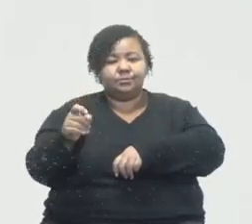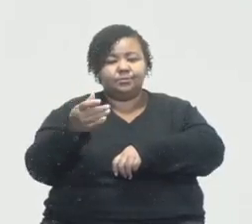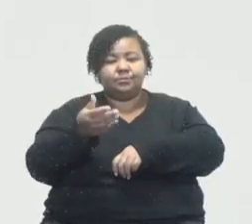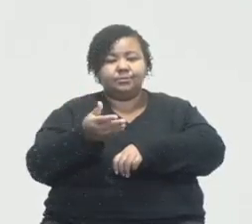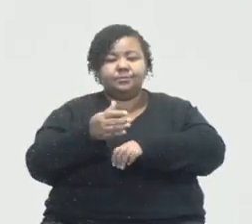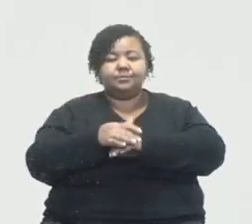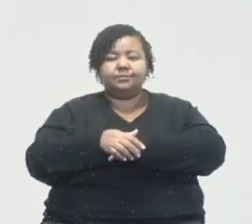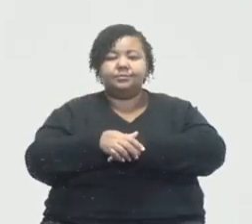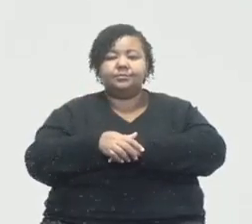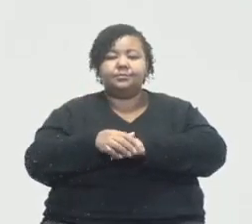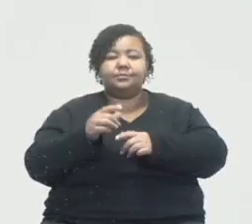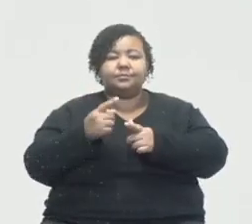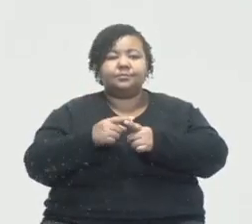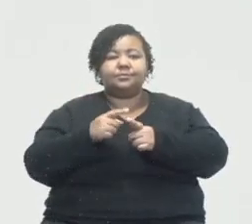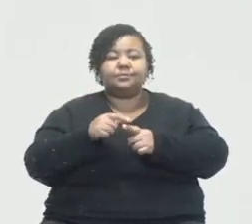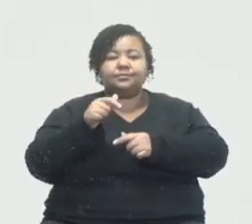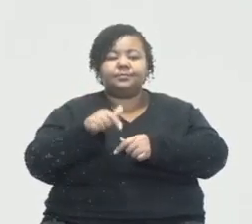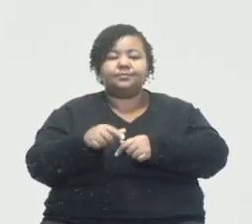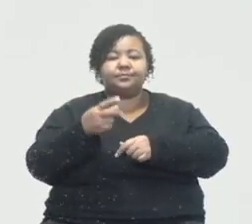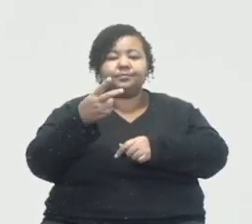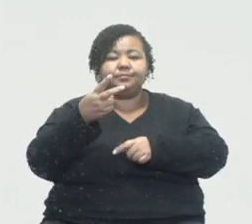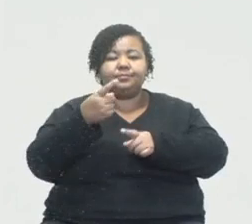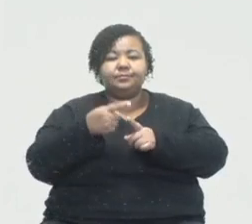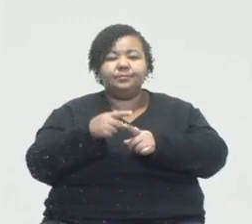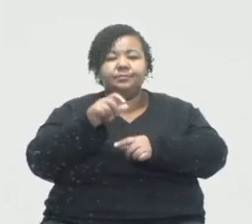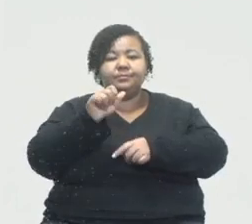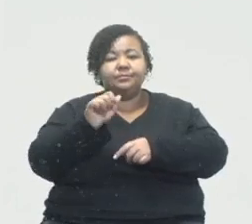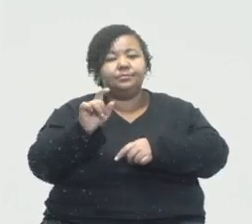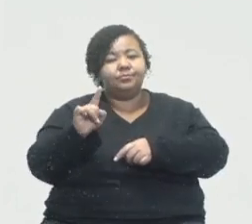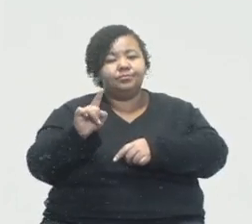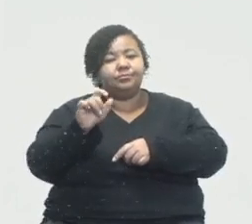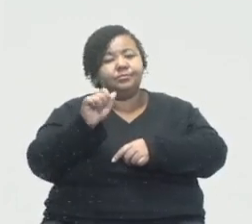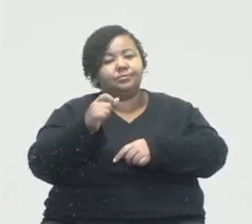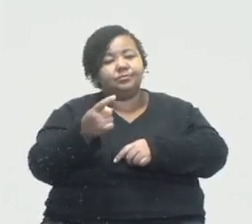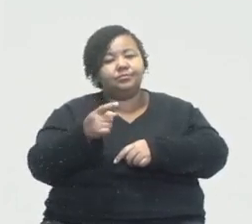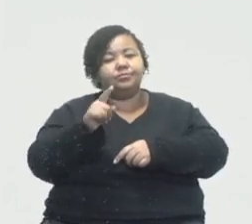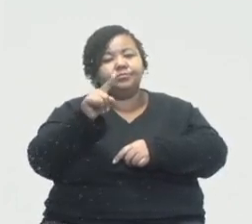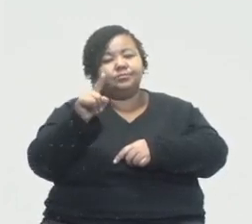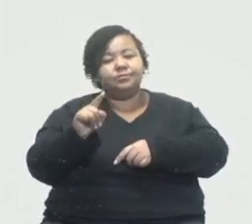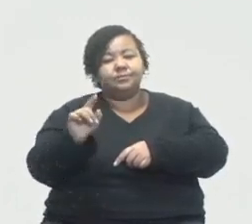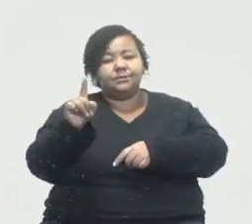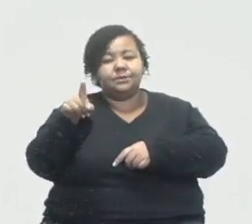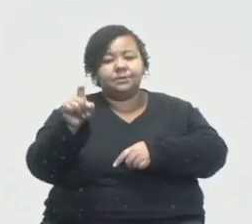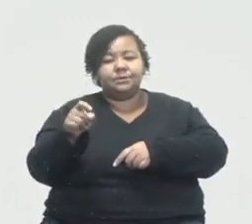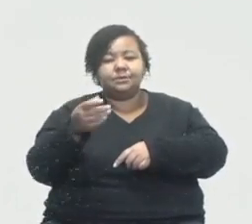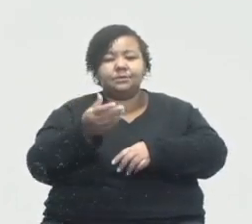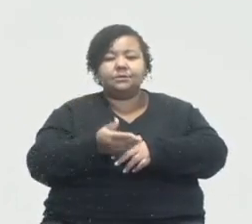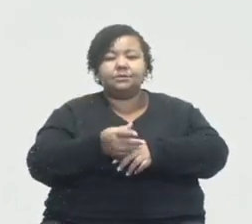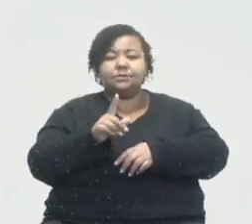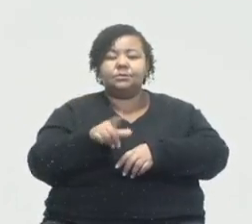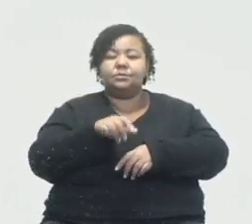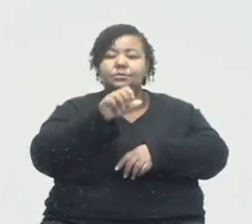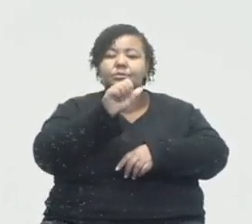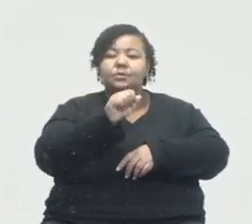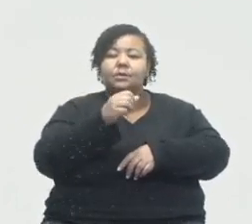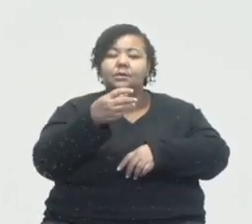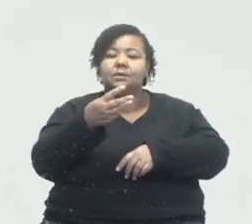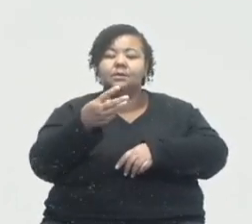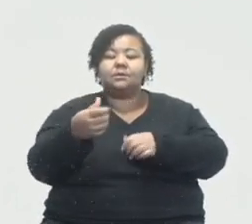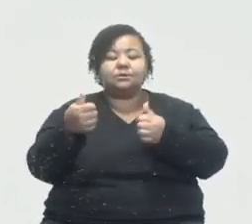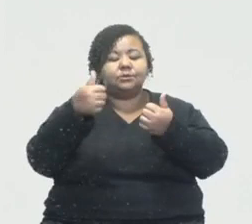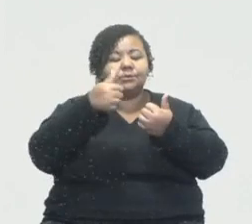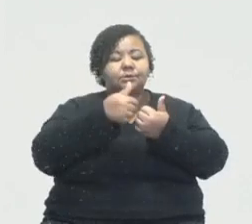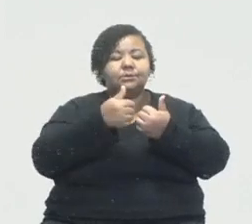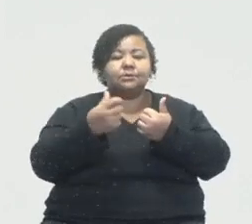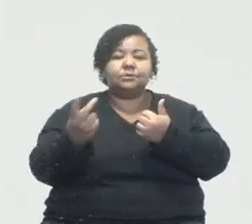2x, porque eu aqui tem 2 vezes A1. Quem que é A1? X. E meu A3? Então, substituindo o